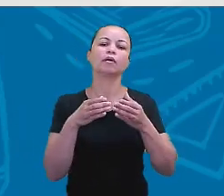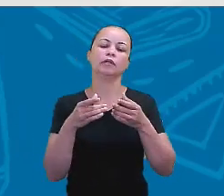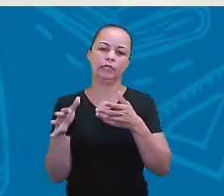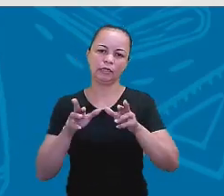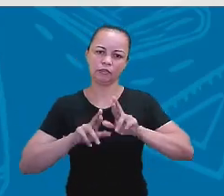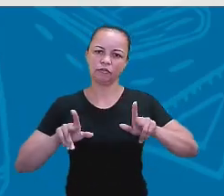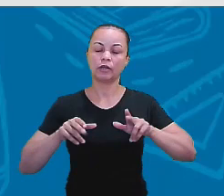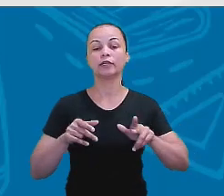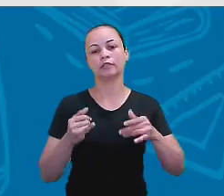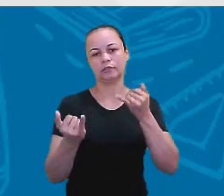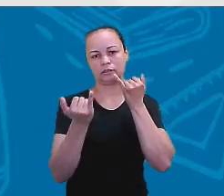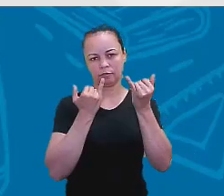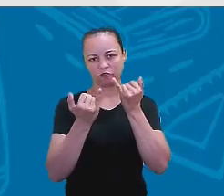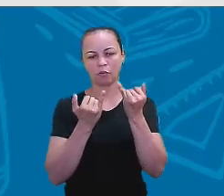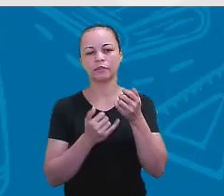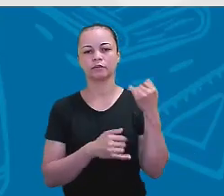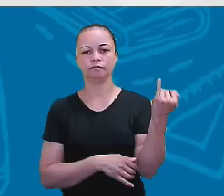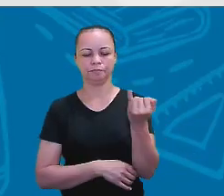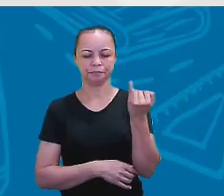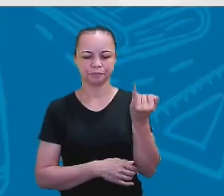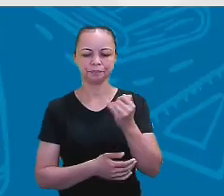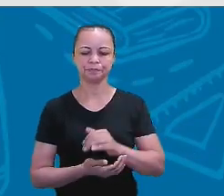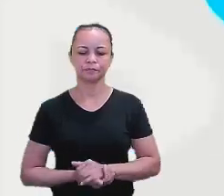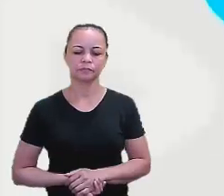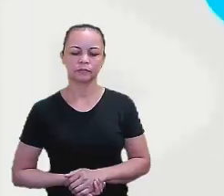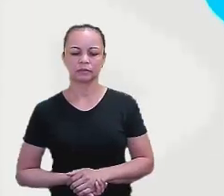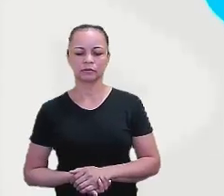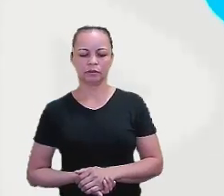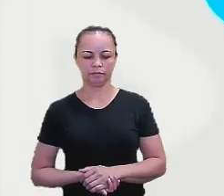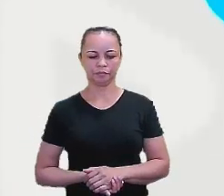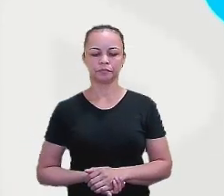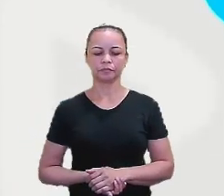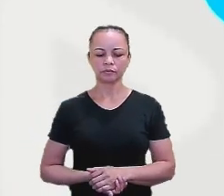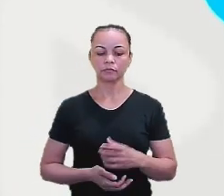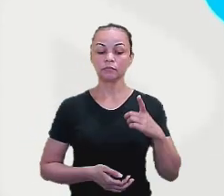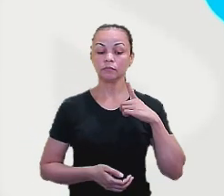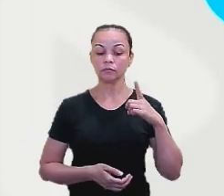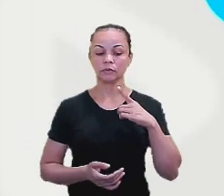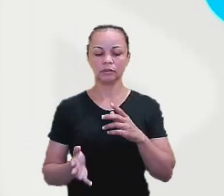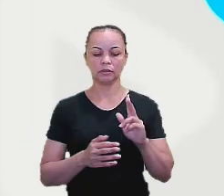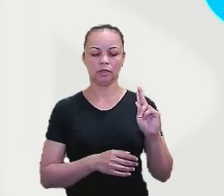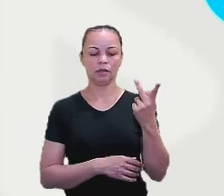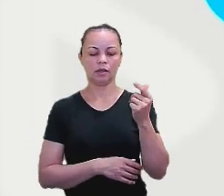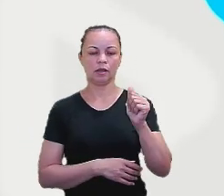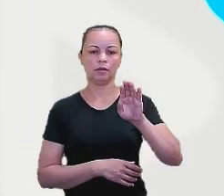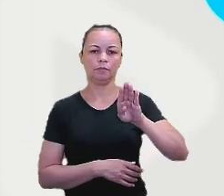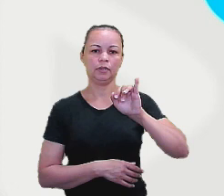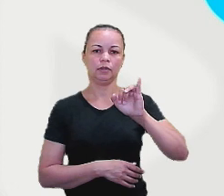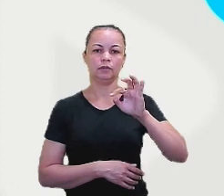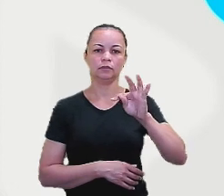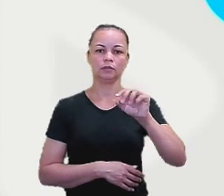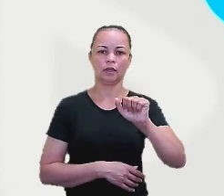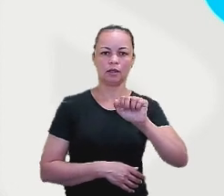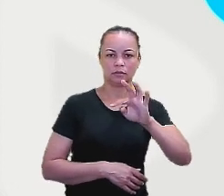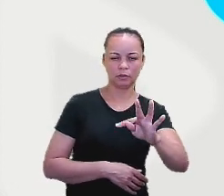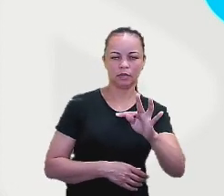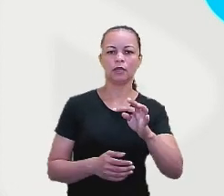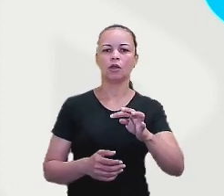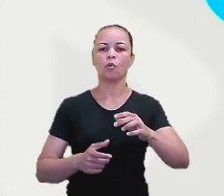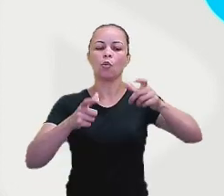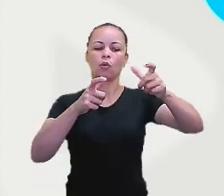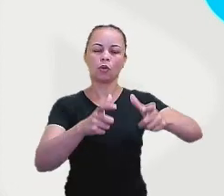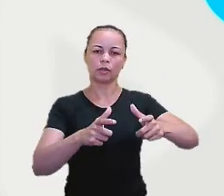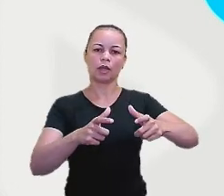são muitíssimo importantes. Abre novamente essa imagem, aí vem a ideia de habitat, local onde cada